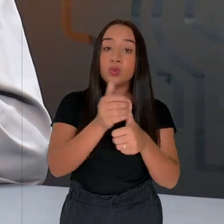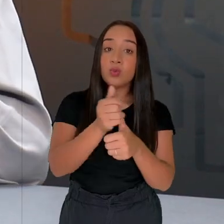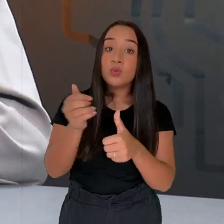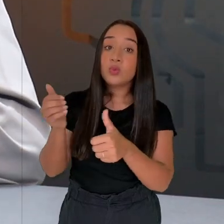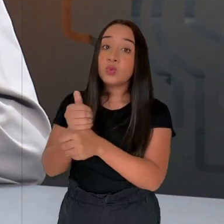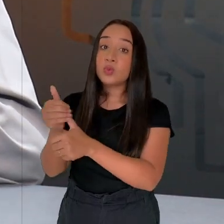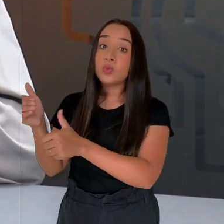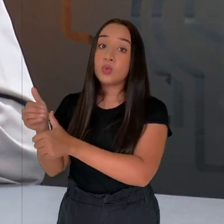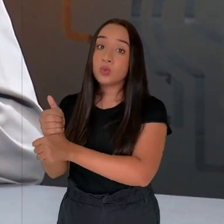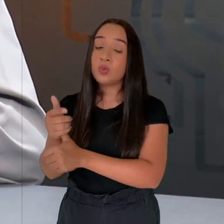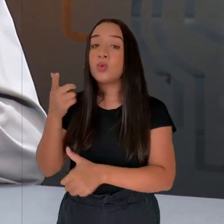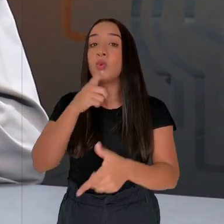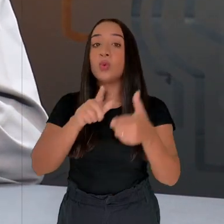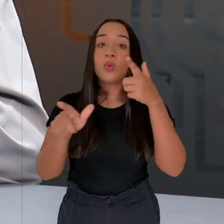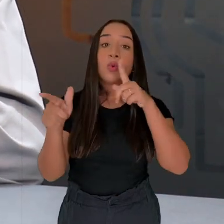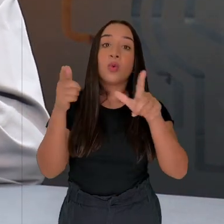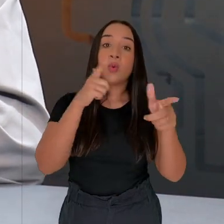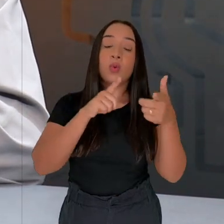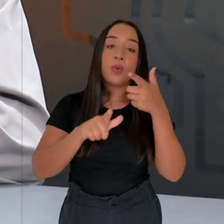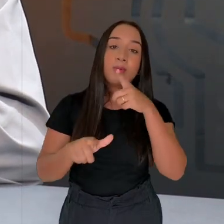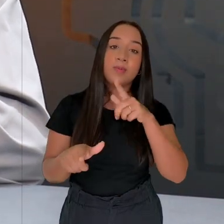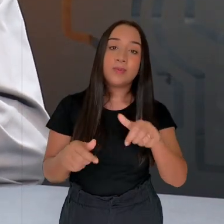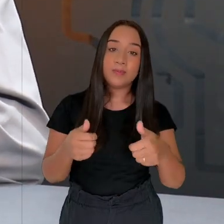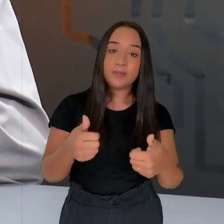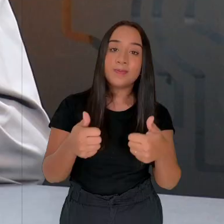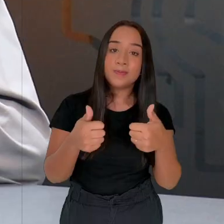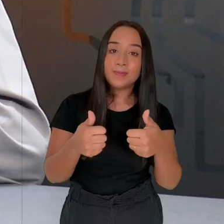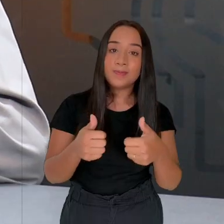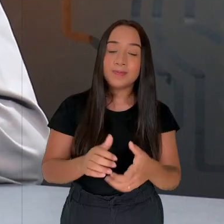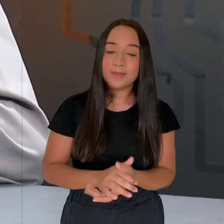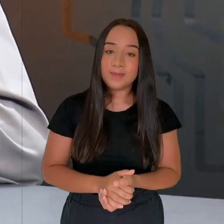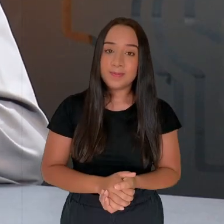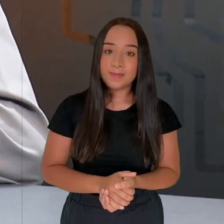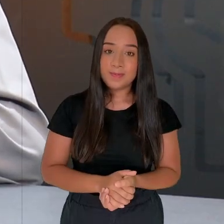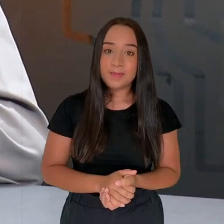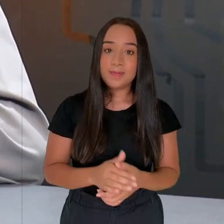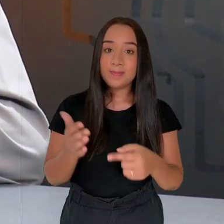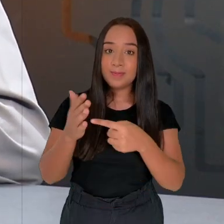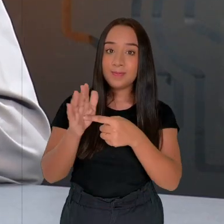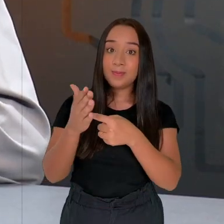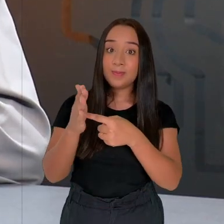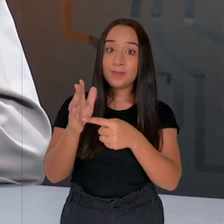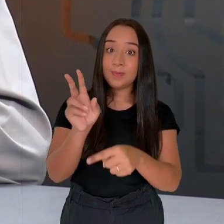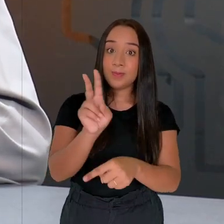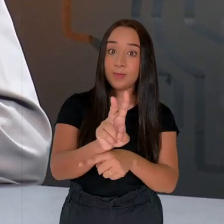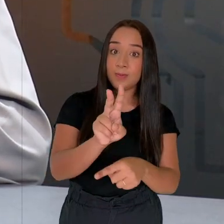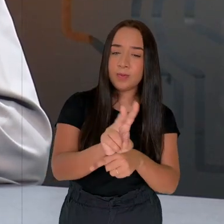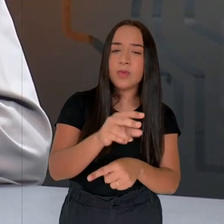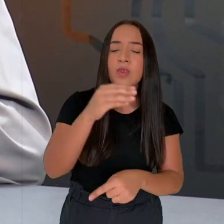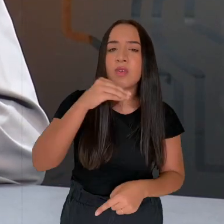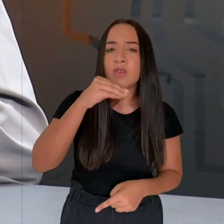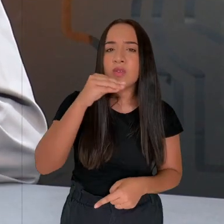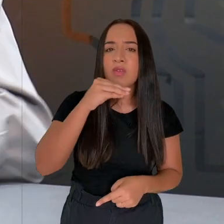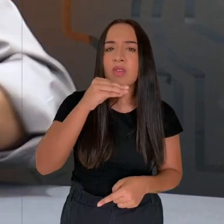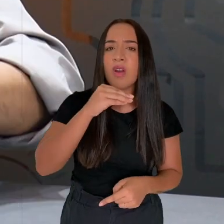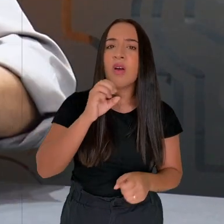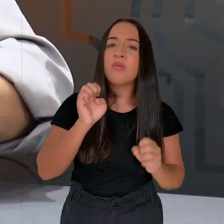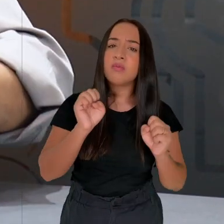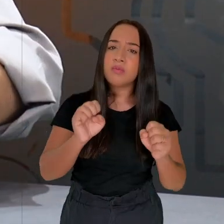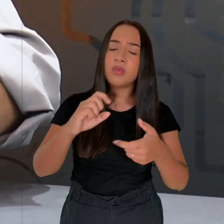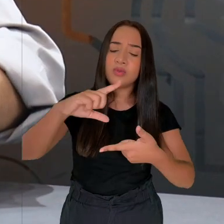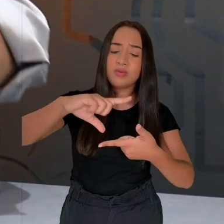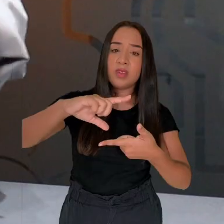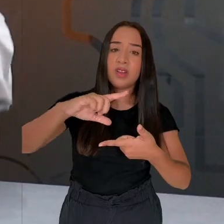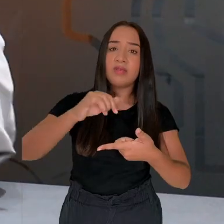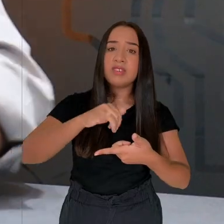motor está com baixa isolação, ele pode gerar na placa algum curto. Gerando algum curto, ele